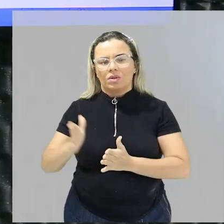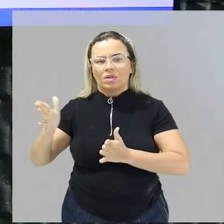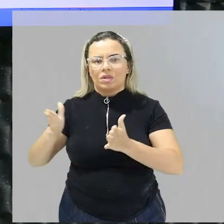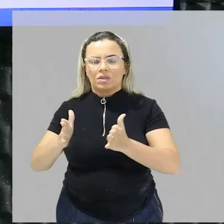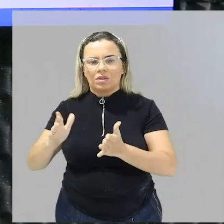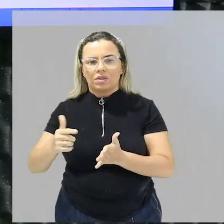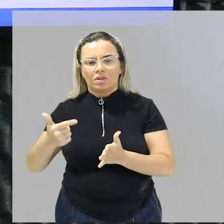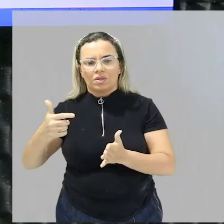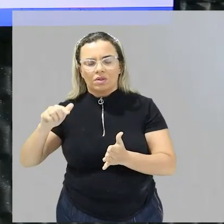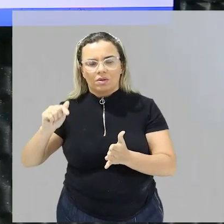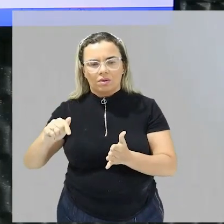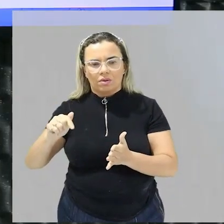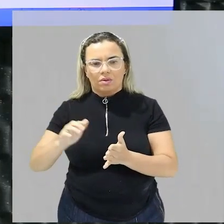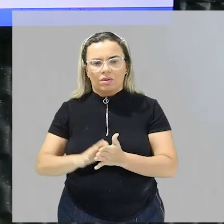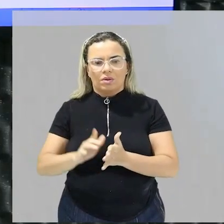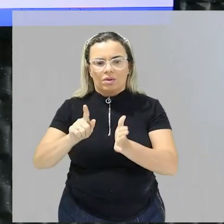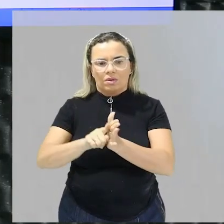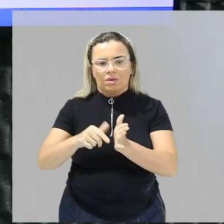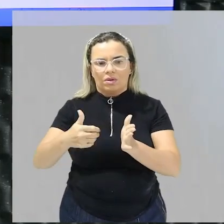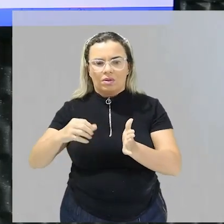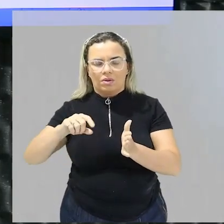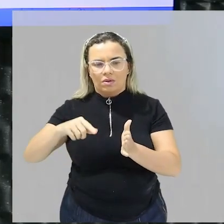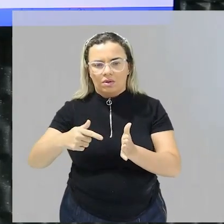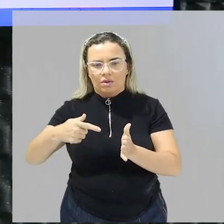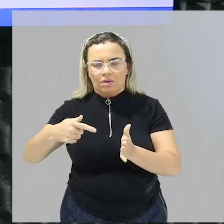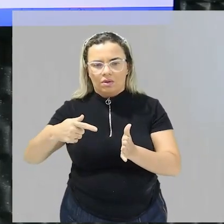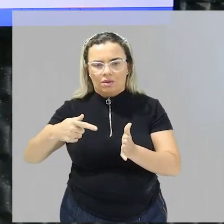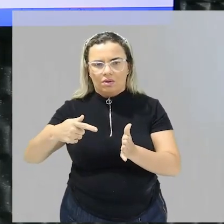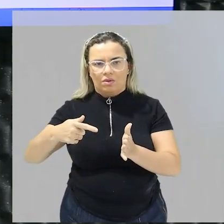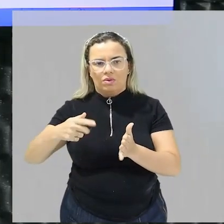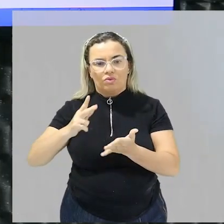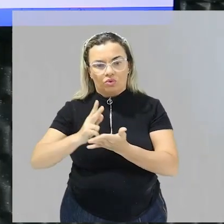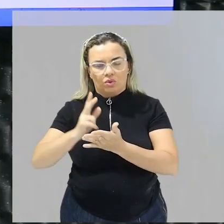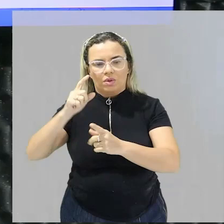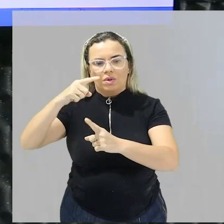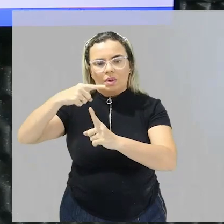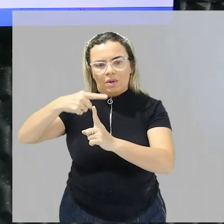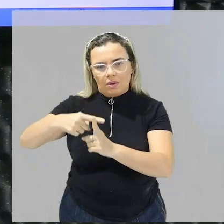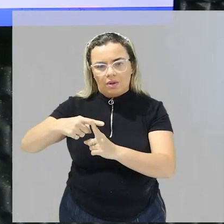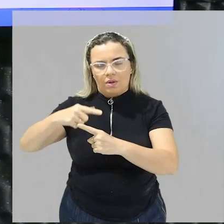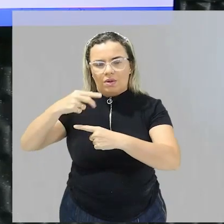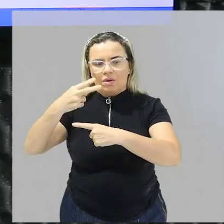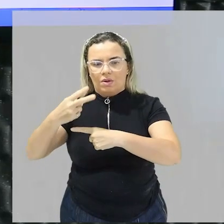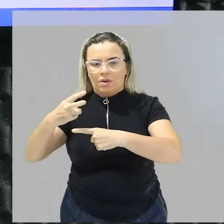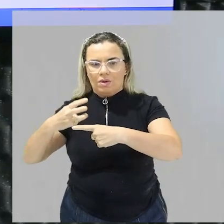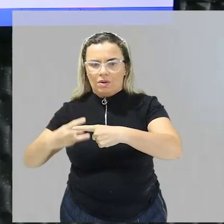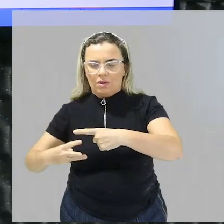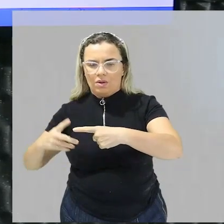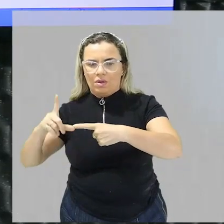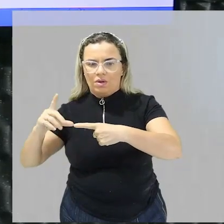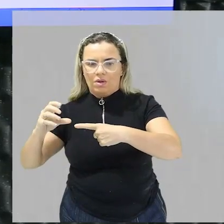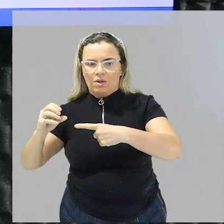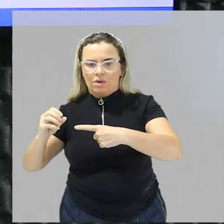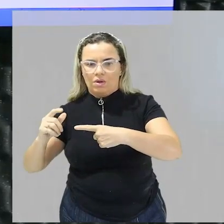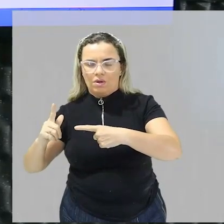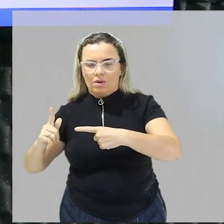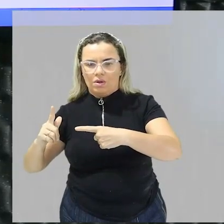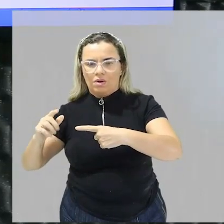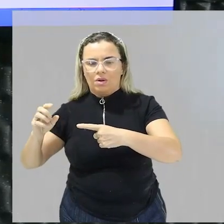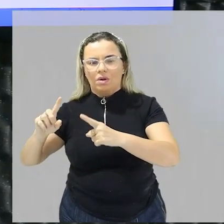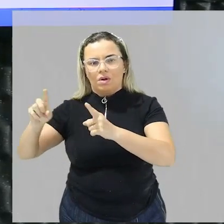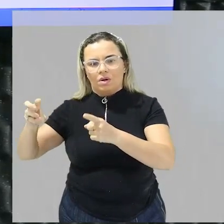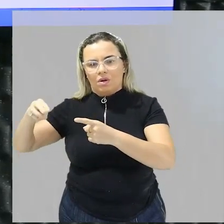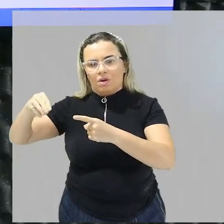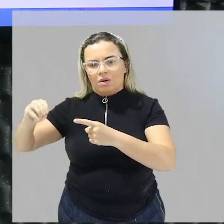membro, eu tenho menos 10,7, permaneceu, mais 2/3 de log de MO